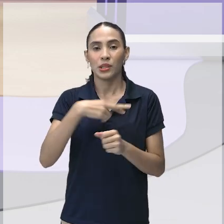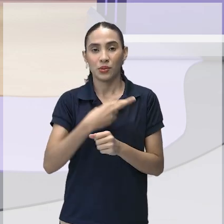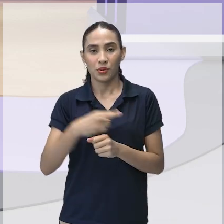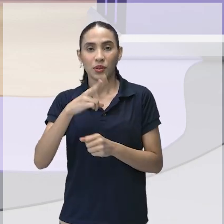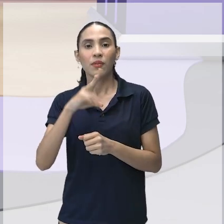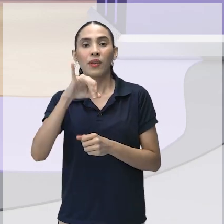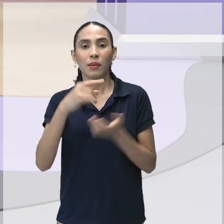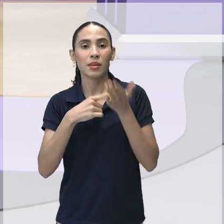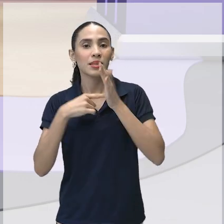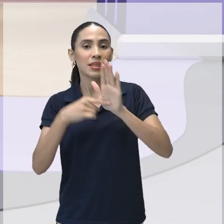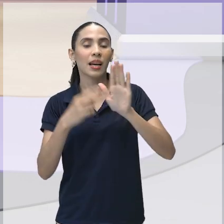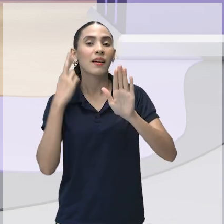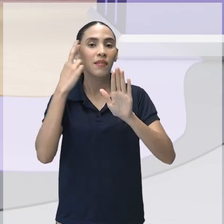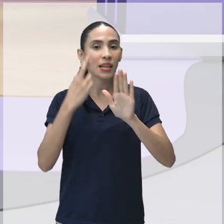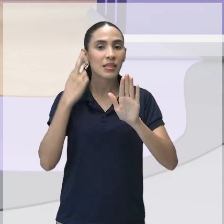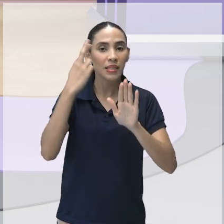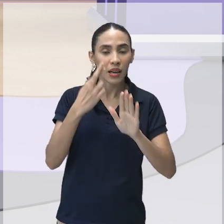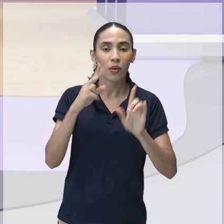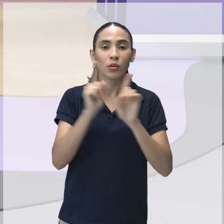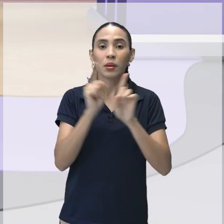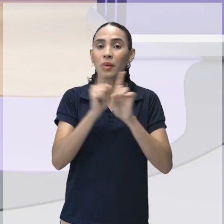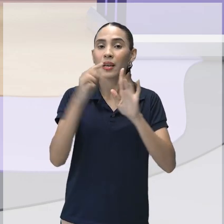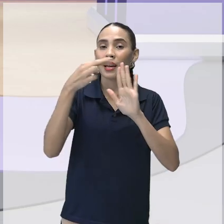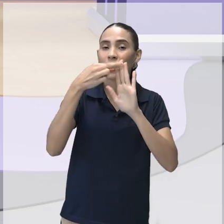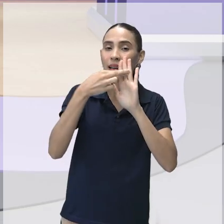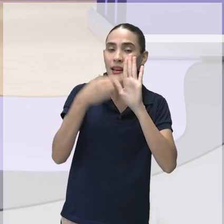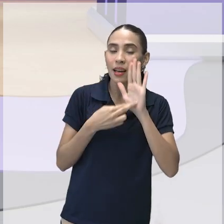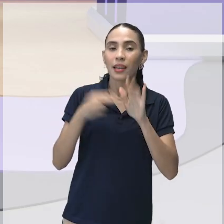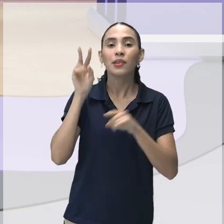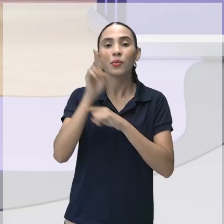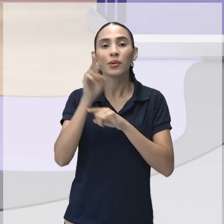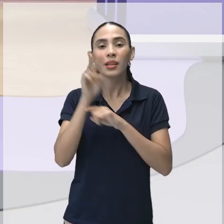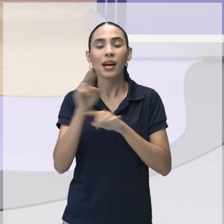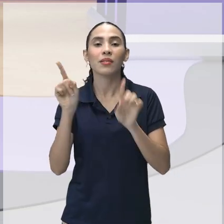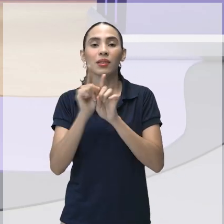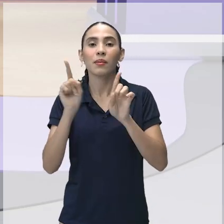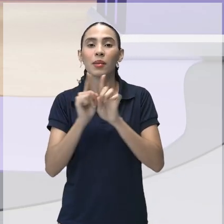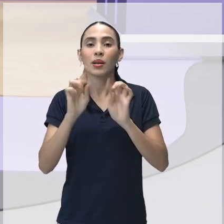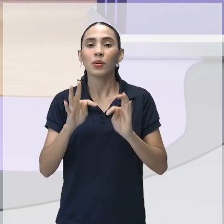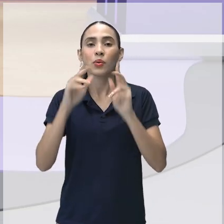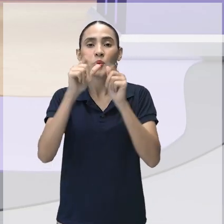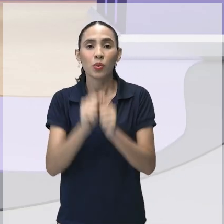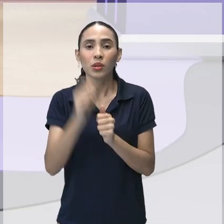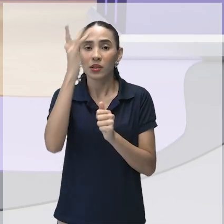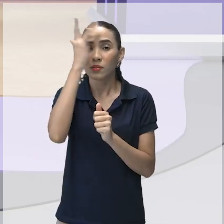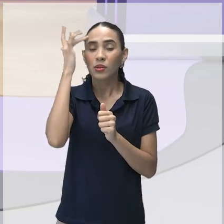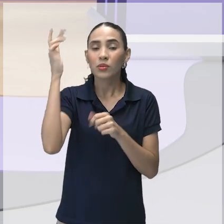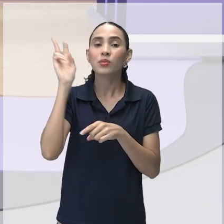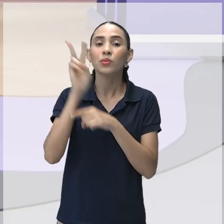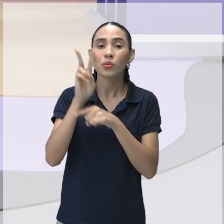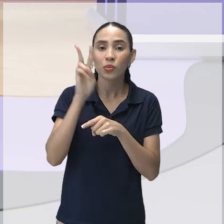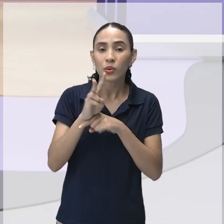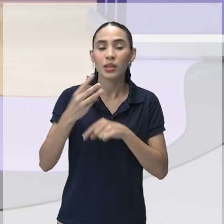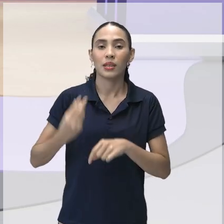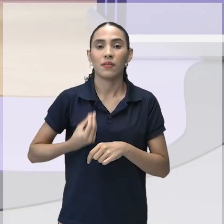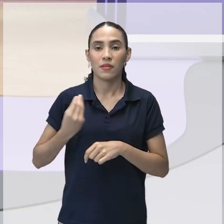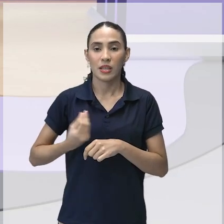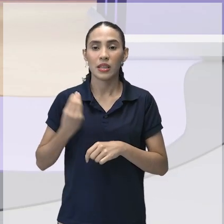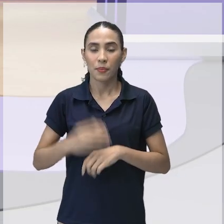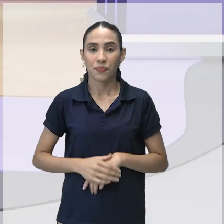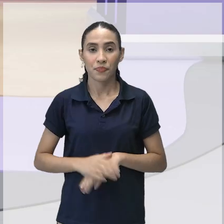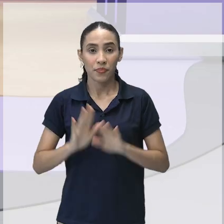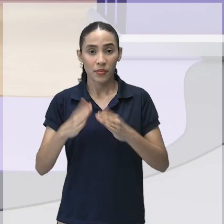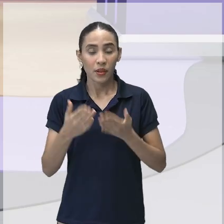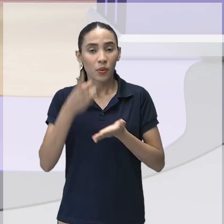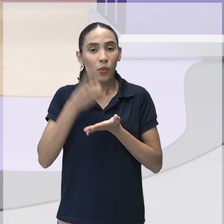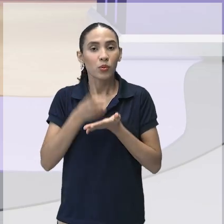essa reflexão, trazem essas normativas, esses cuidados para que seus adeptos preservem a vida e a